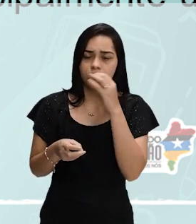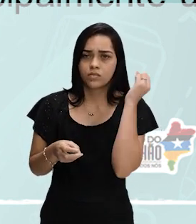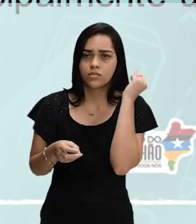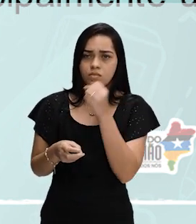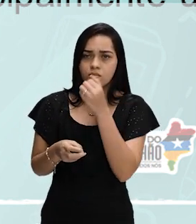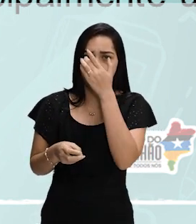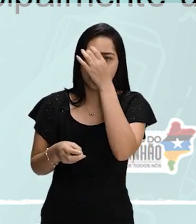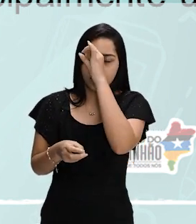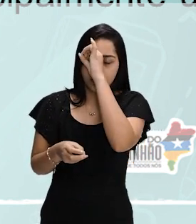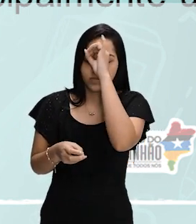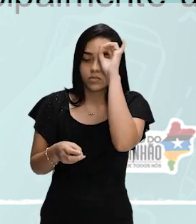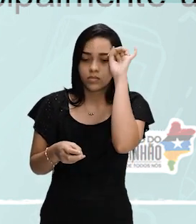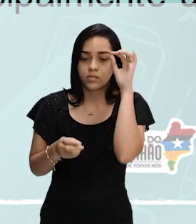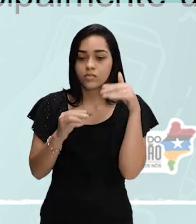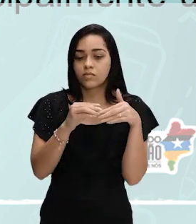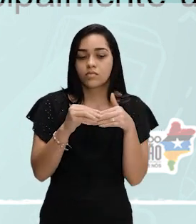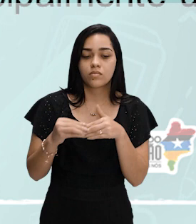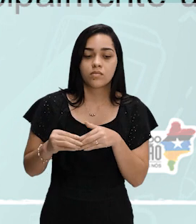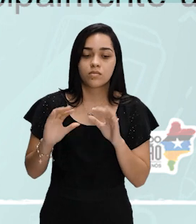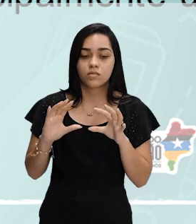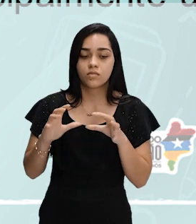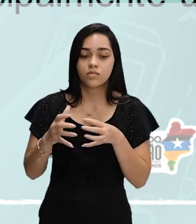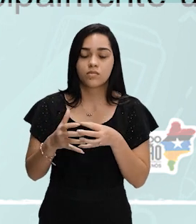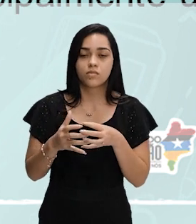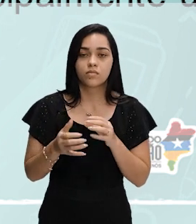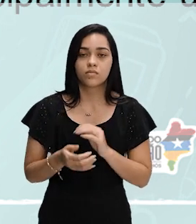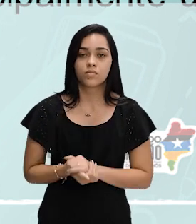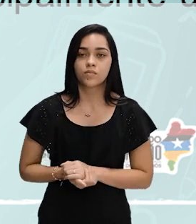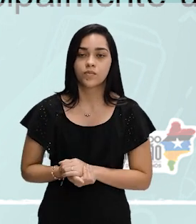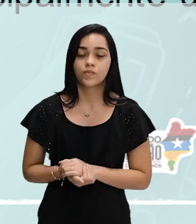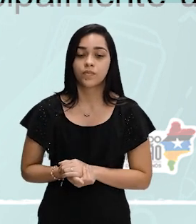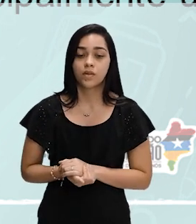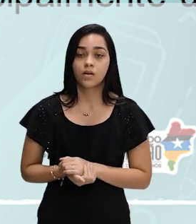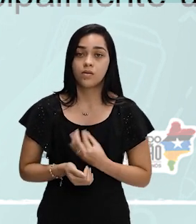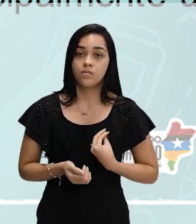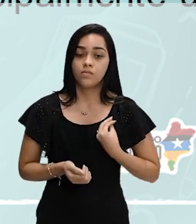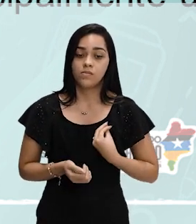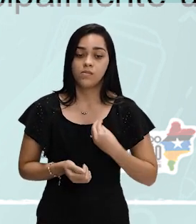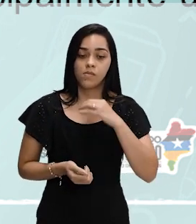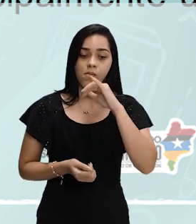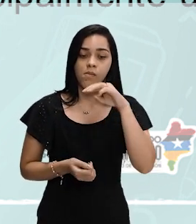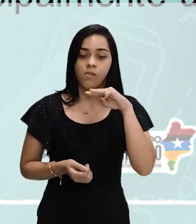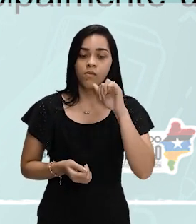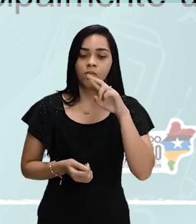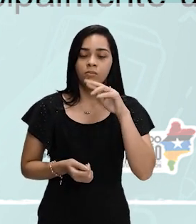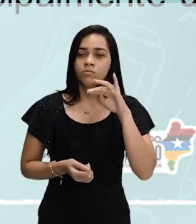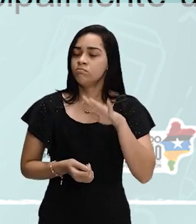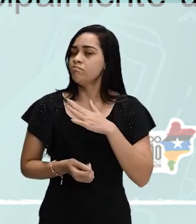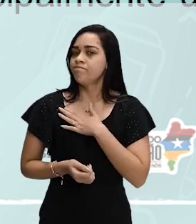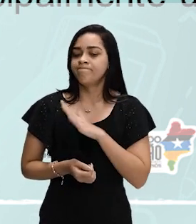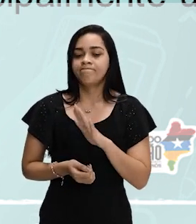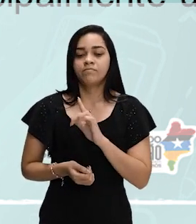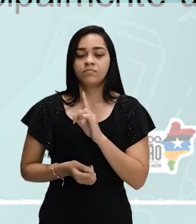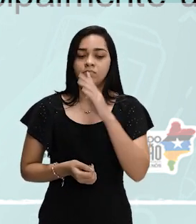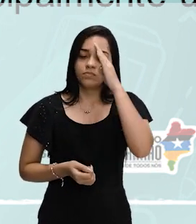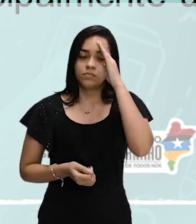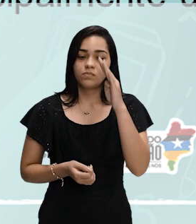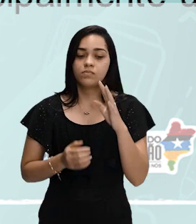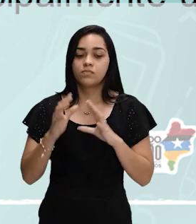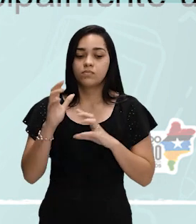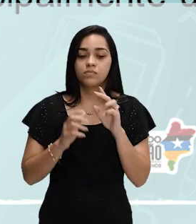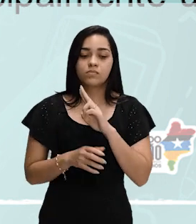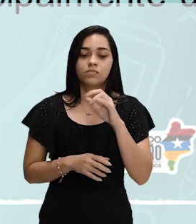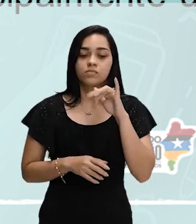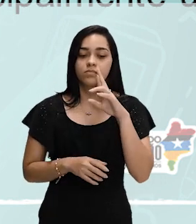inocente, o leva para a tribo. A presença de Martim não agrada a muitos, principalmente um